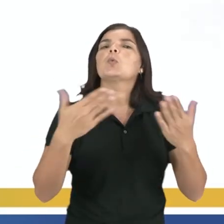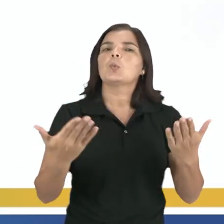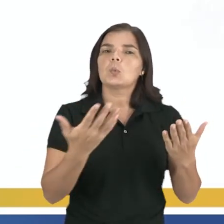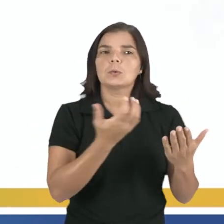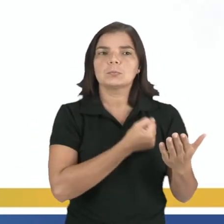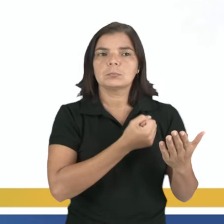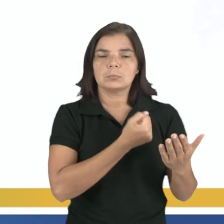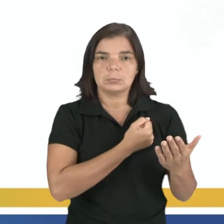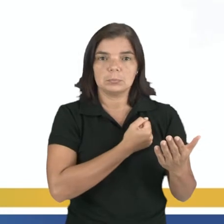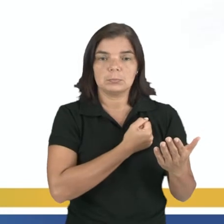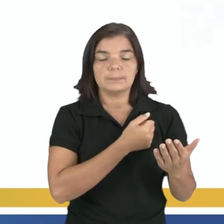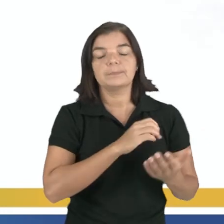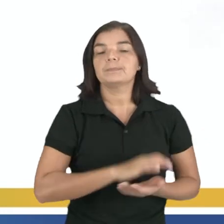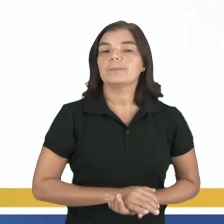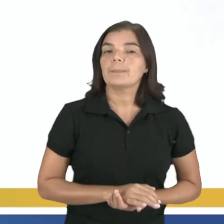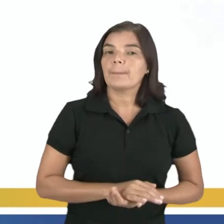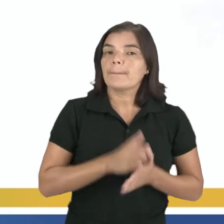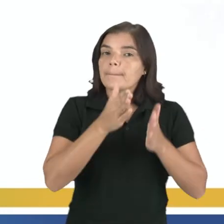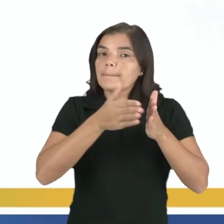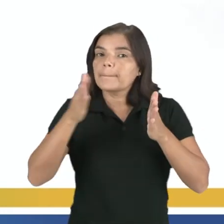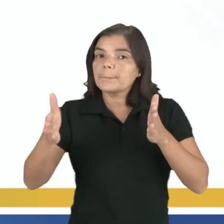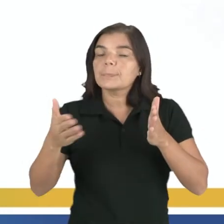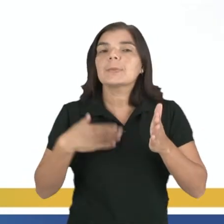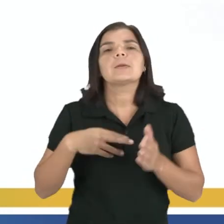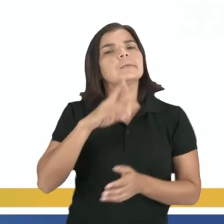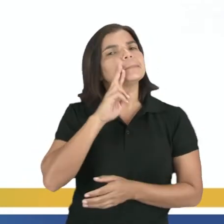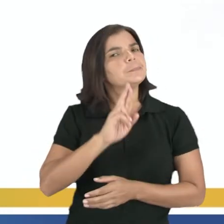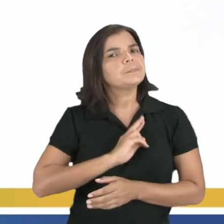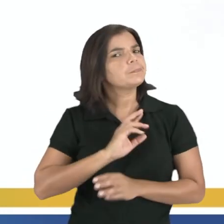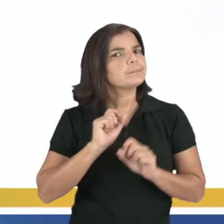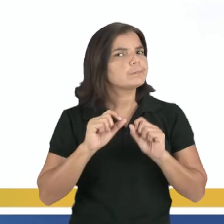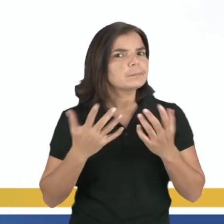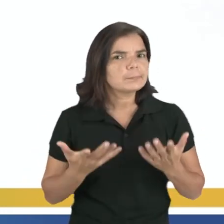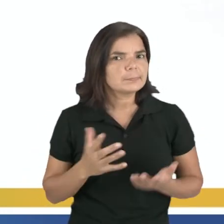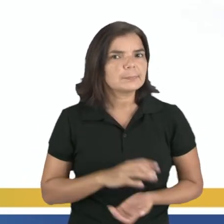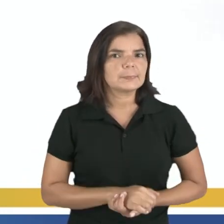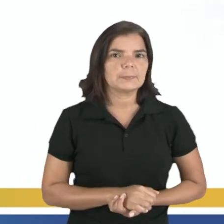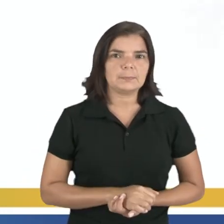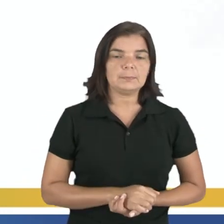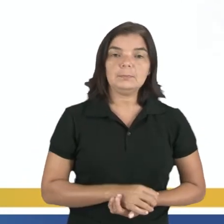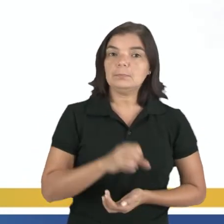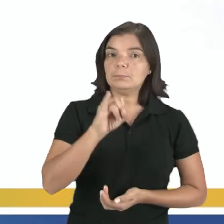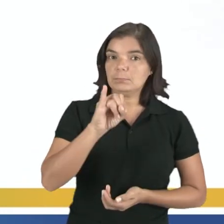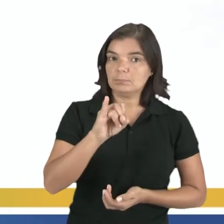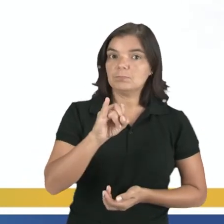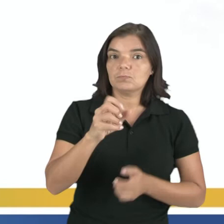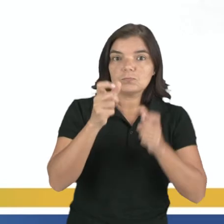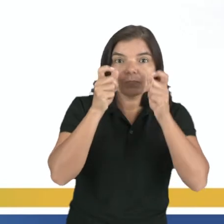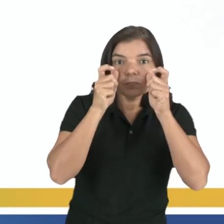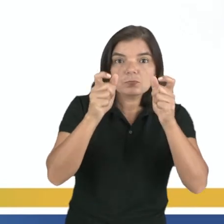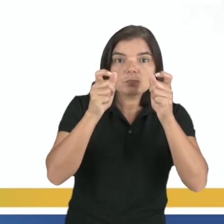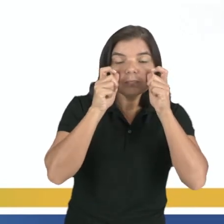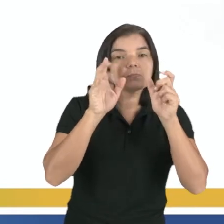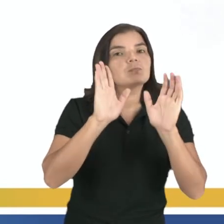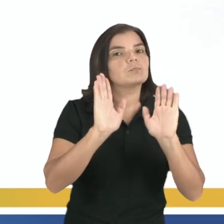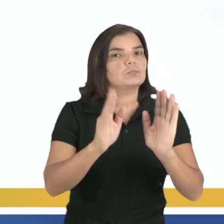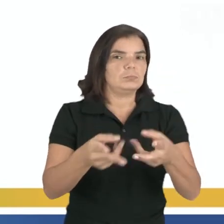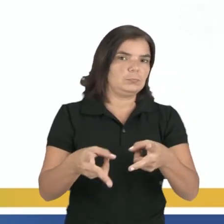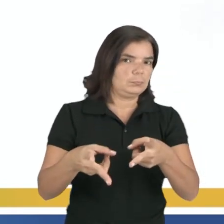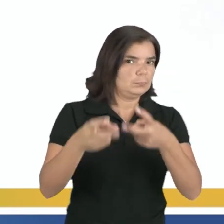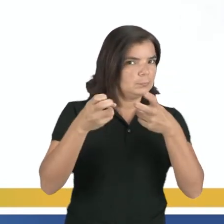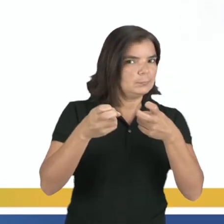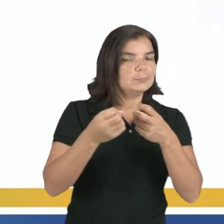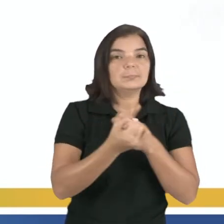20º termo dessa sequência, o que você responderia? Se você estiver bem ligado aí, você já percebeu que